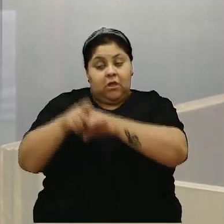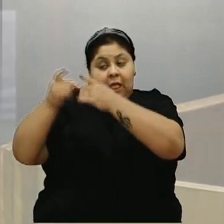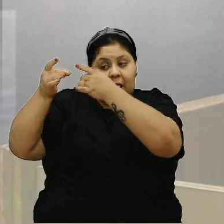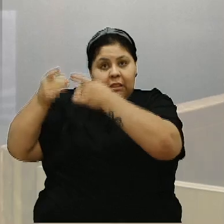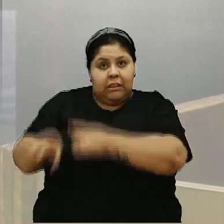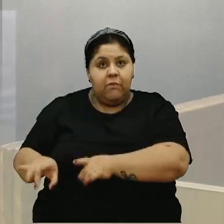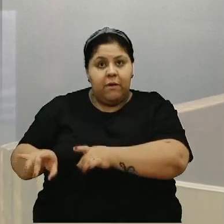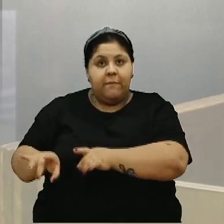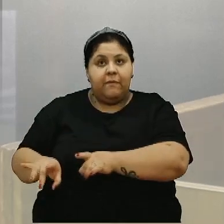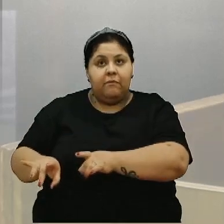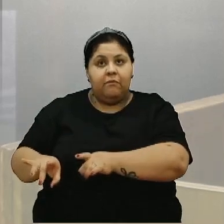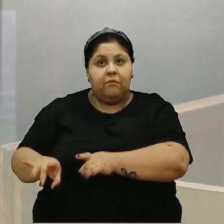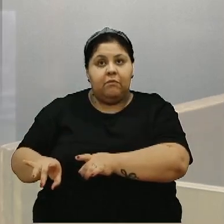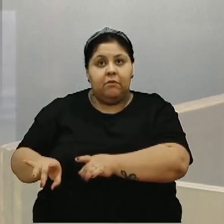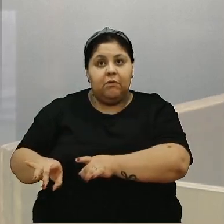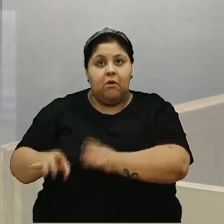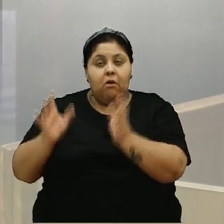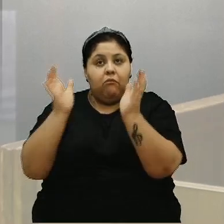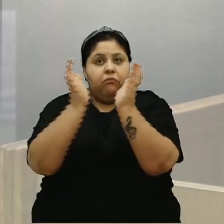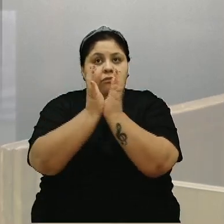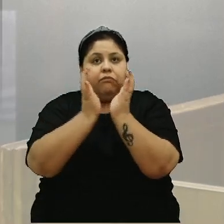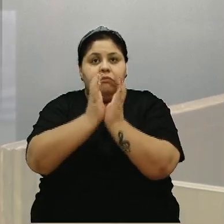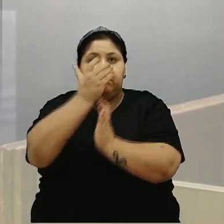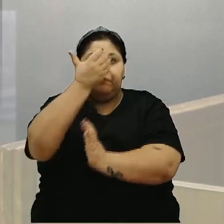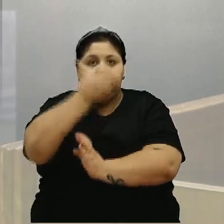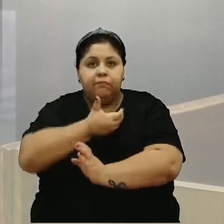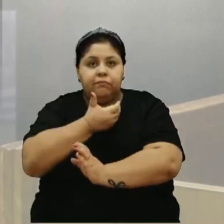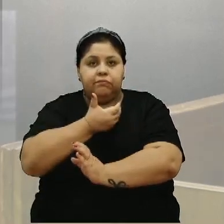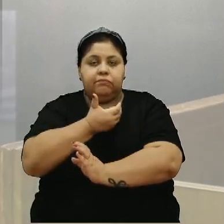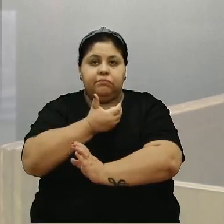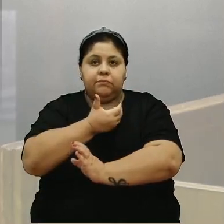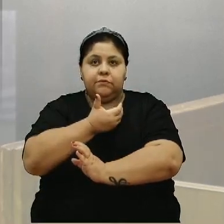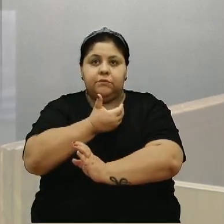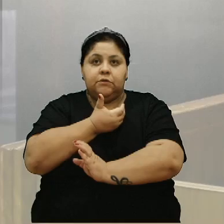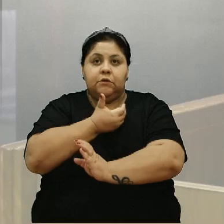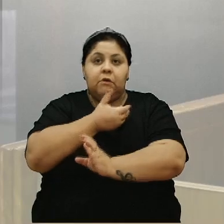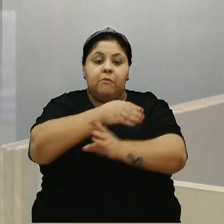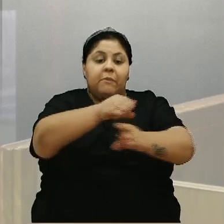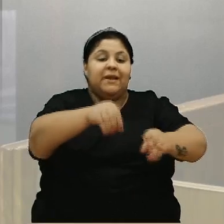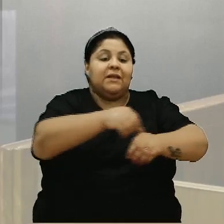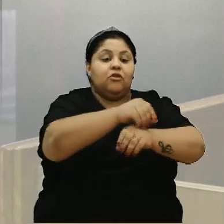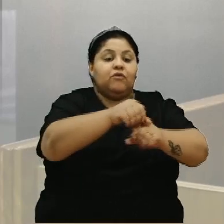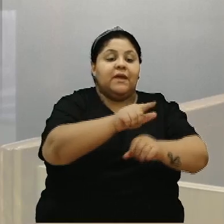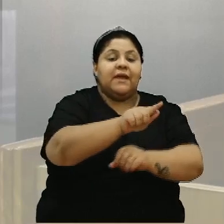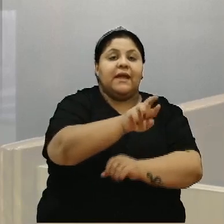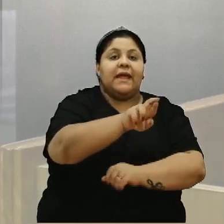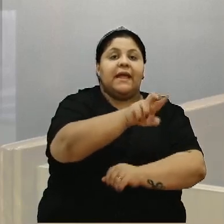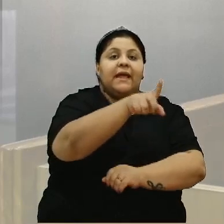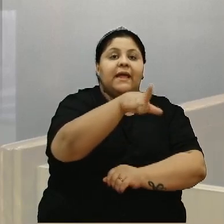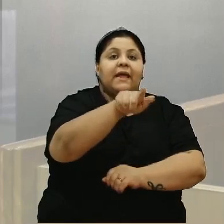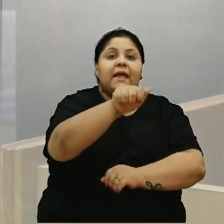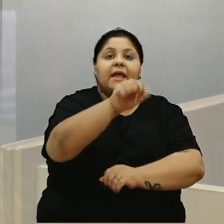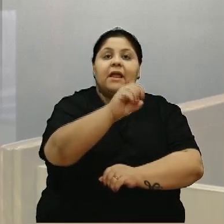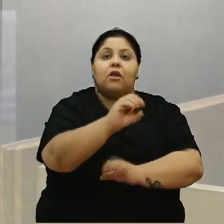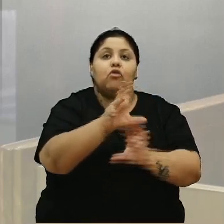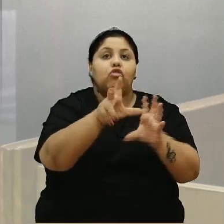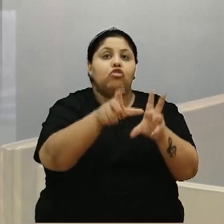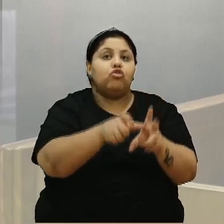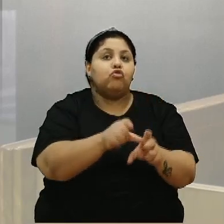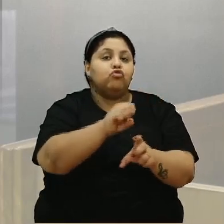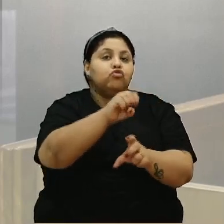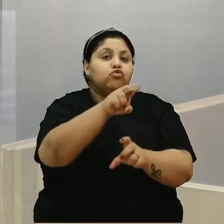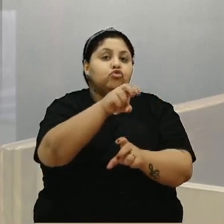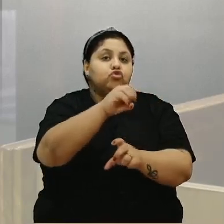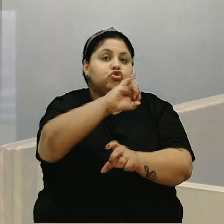as lavouras de hortifruti granjeiro. E estão plantando o quê? Grãos. Tudo soja. Por